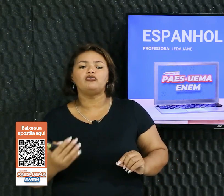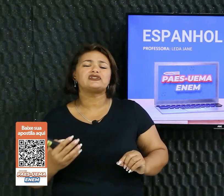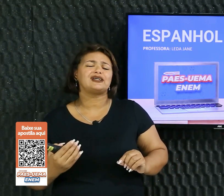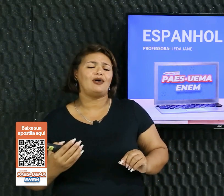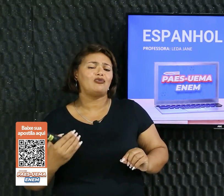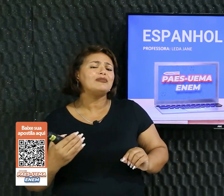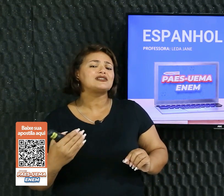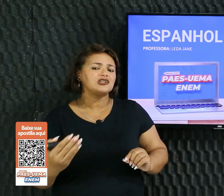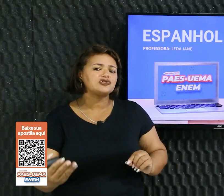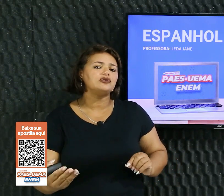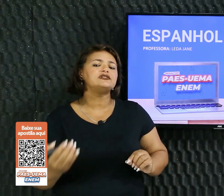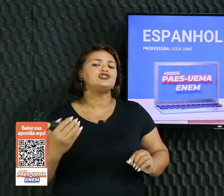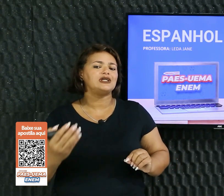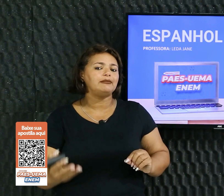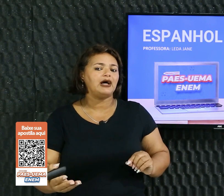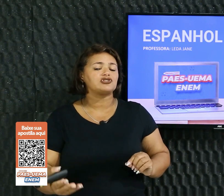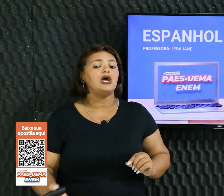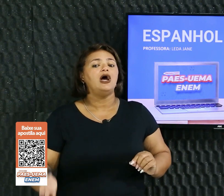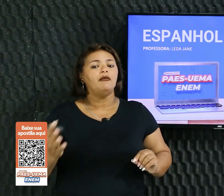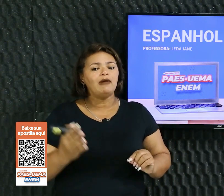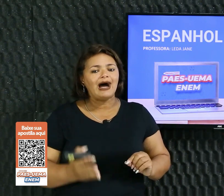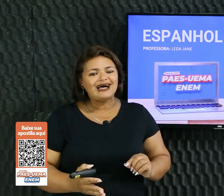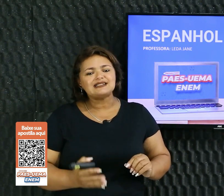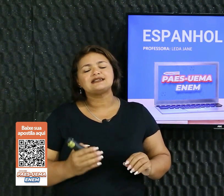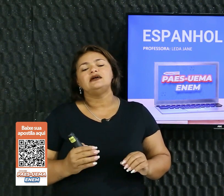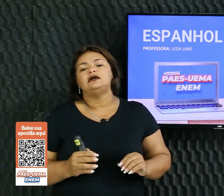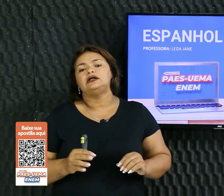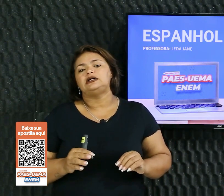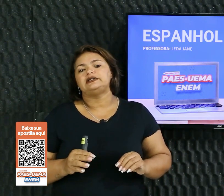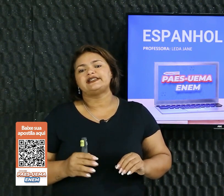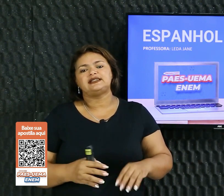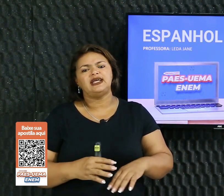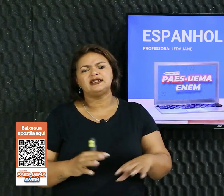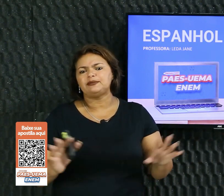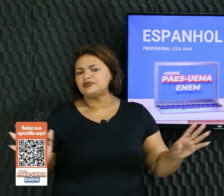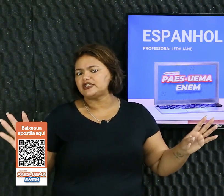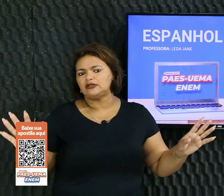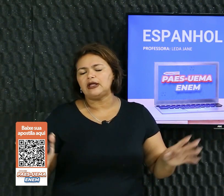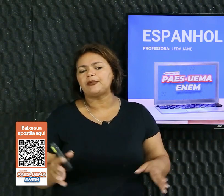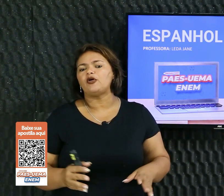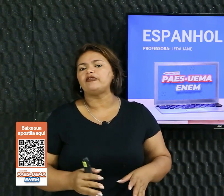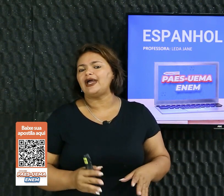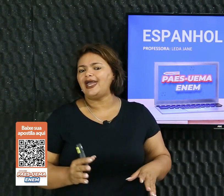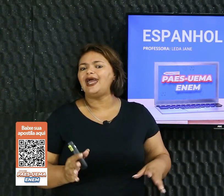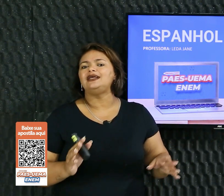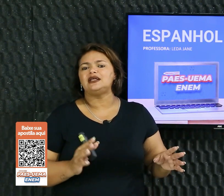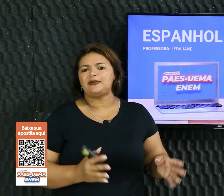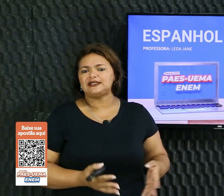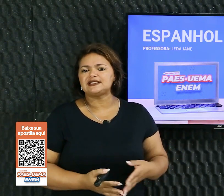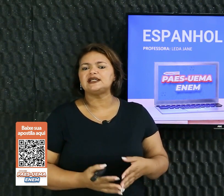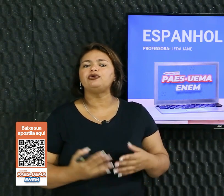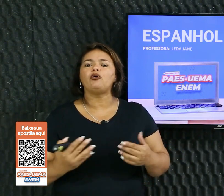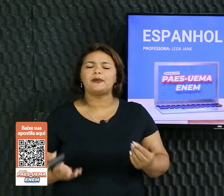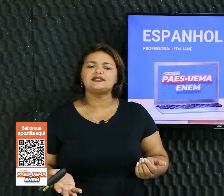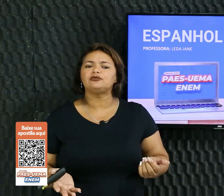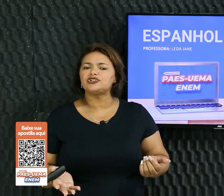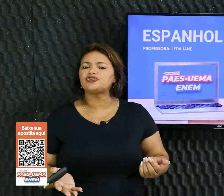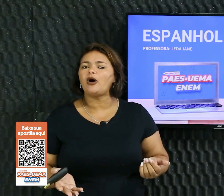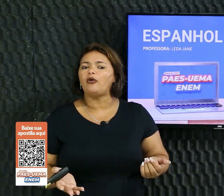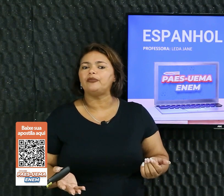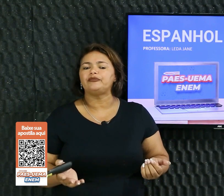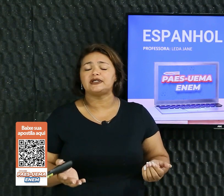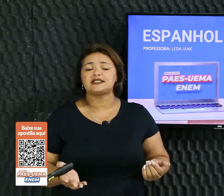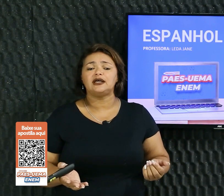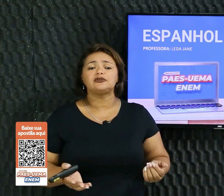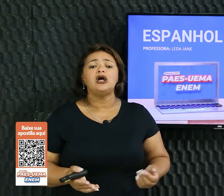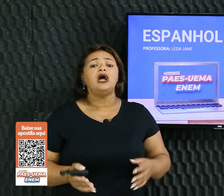gramática, algumas questões de gramática. Mas 70% da prova é interpretação e compreensão